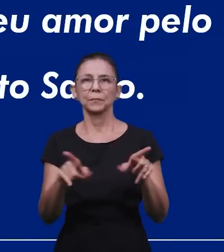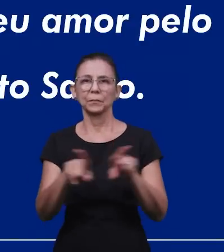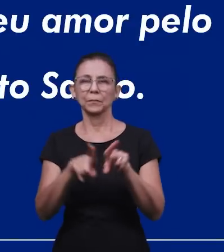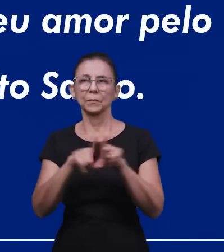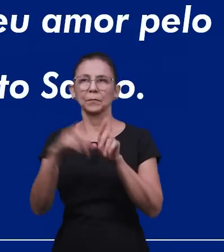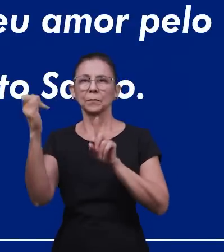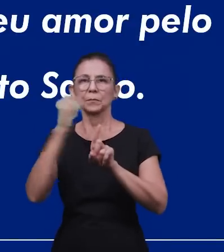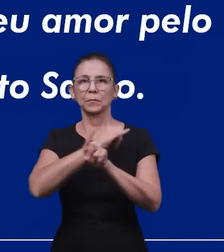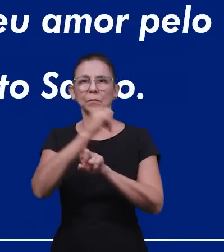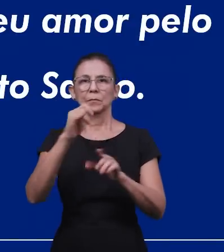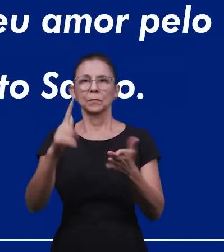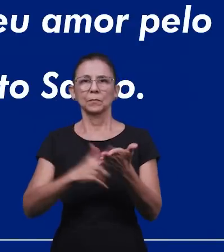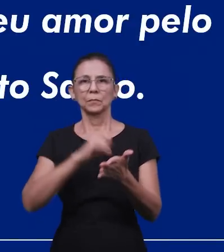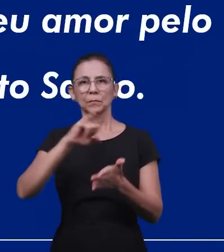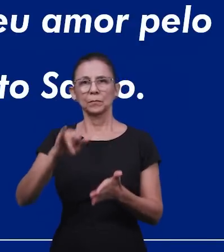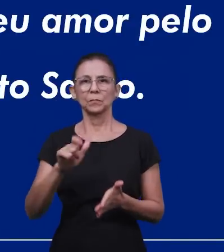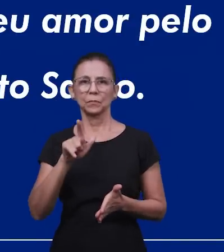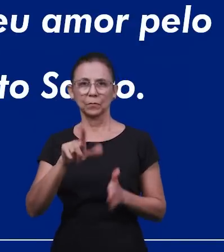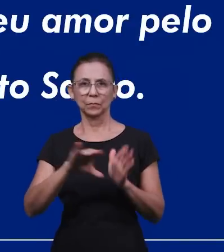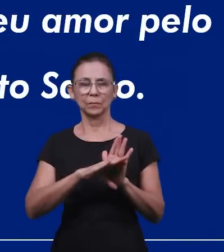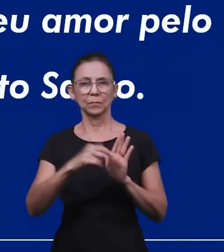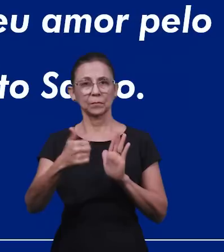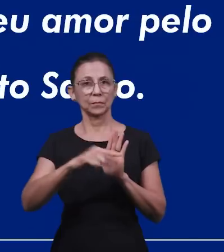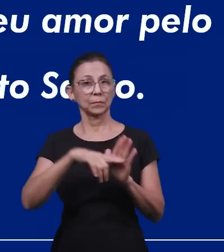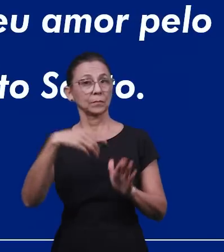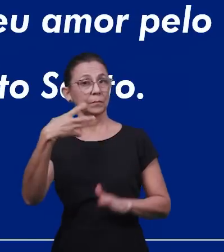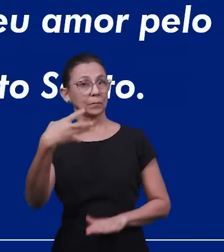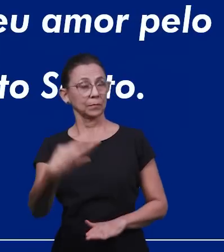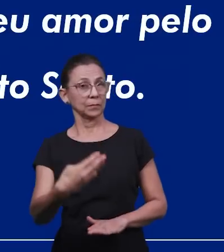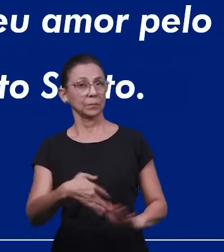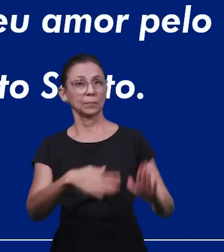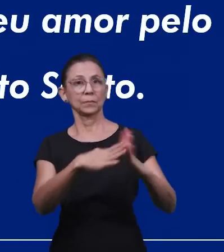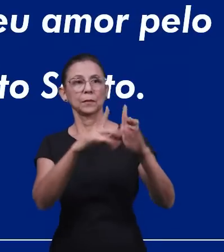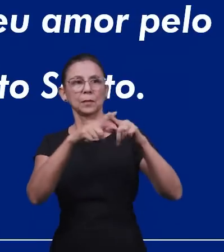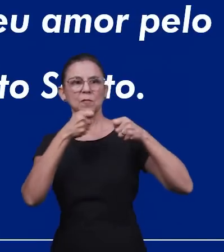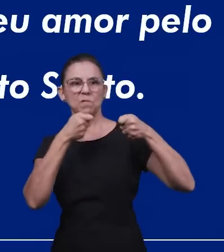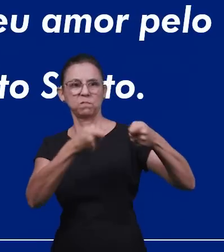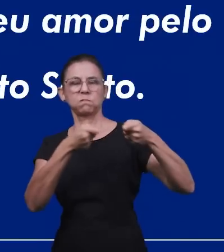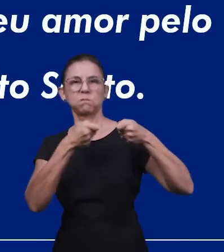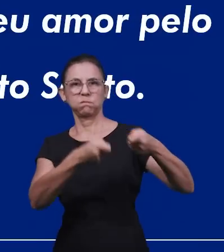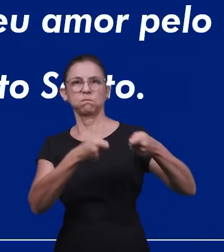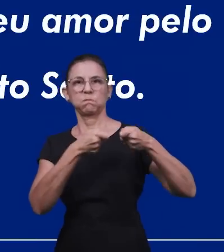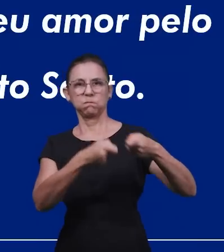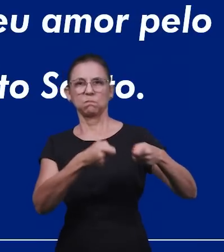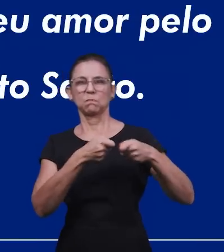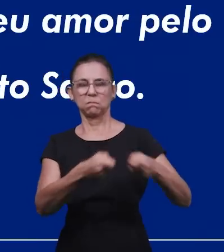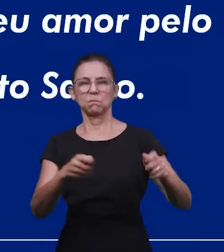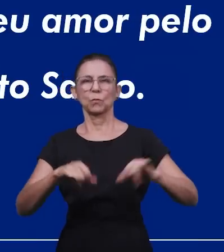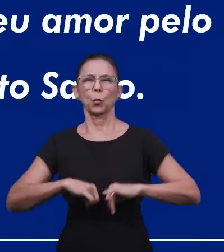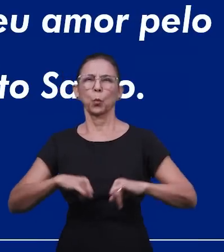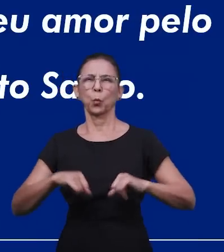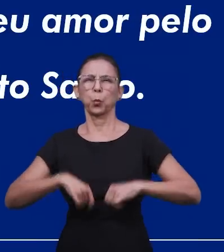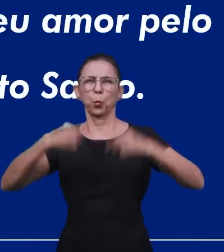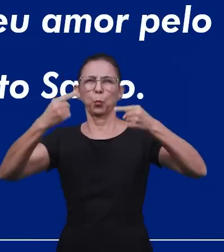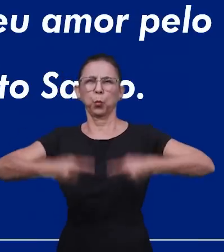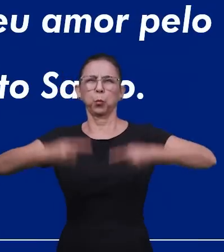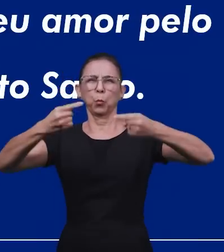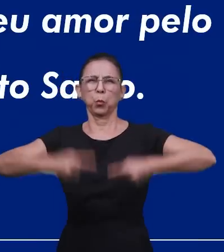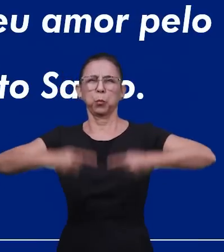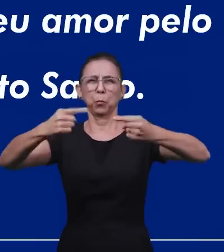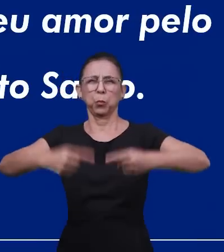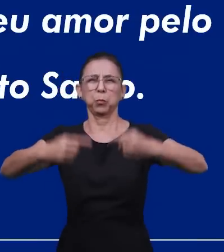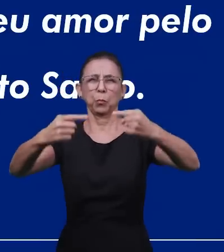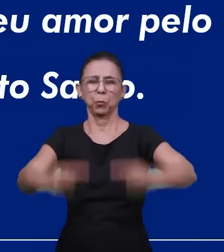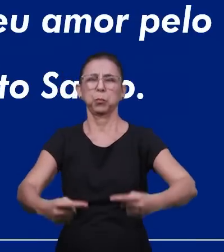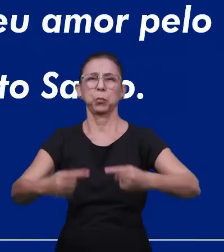Santo, profetizado também em Joel, capítulo 2, verso 4. Esta igreja foi perseguida, sofreu todo tipo de